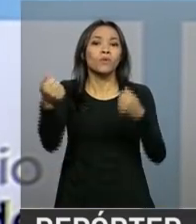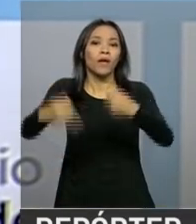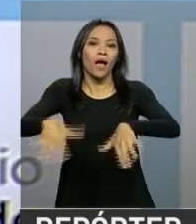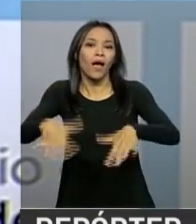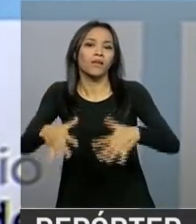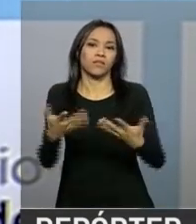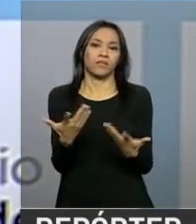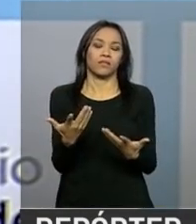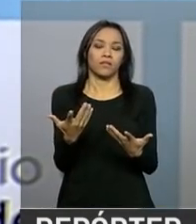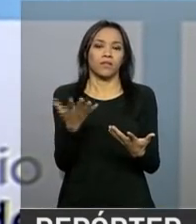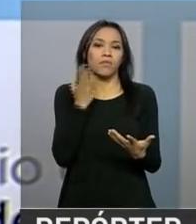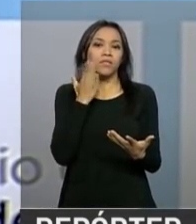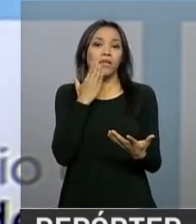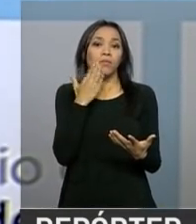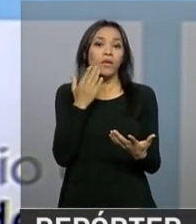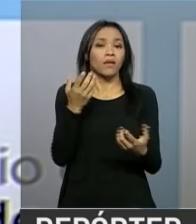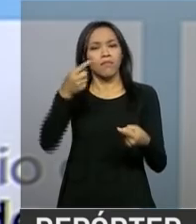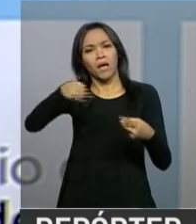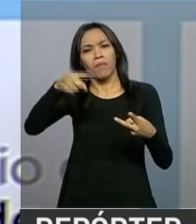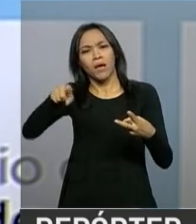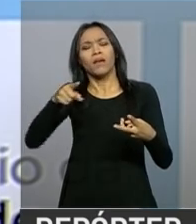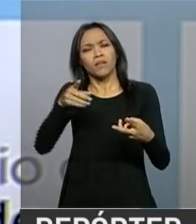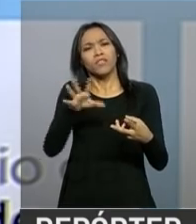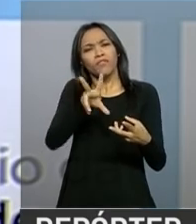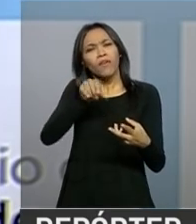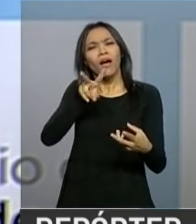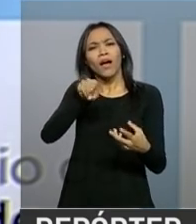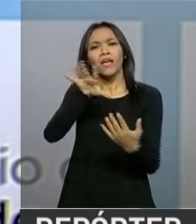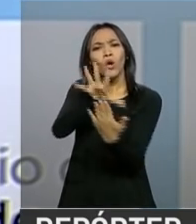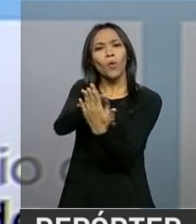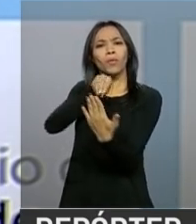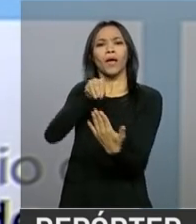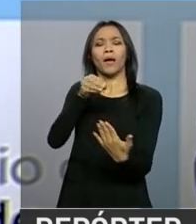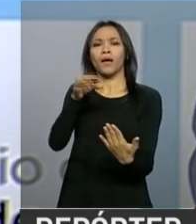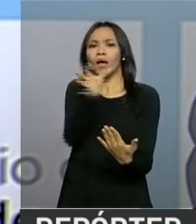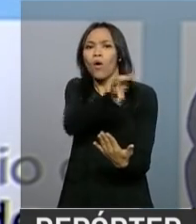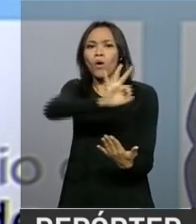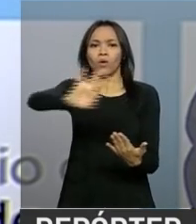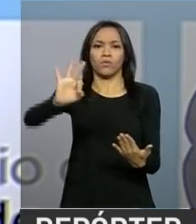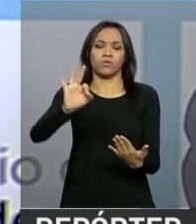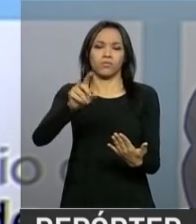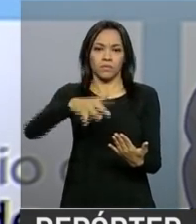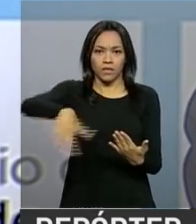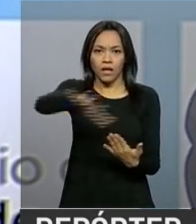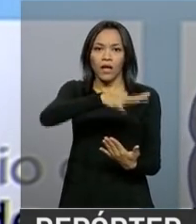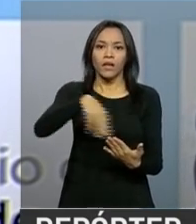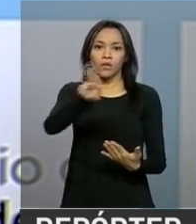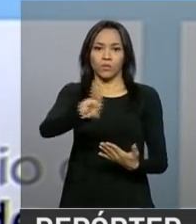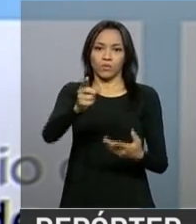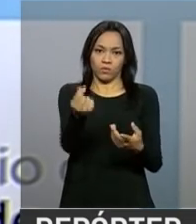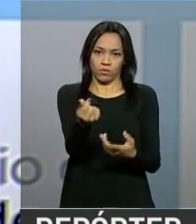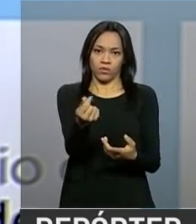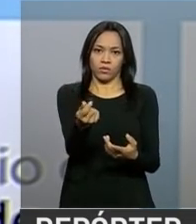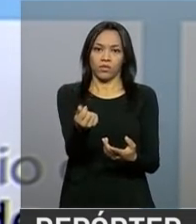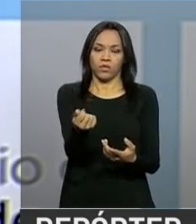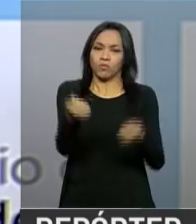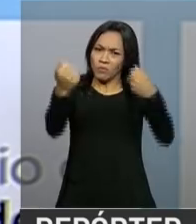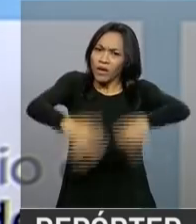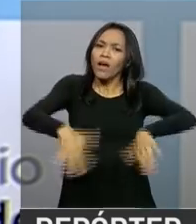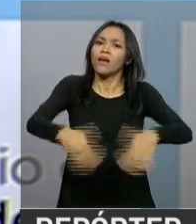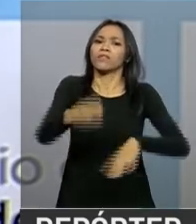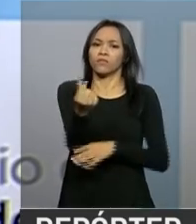certeza que vamos encontrar excelentes exemplos de aplicação de recursos públicos nessas prefeituras e queremos replicar essa